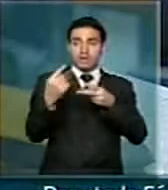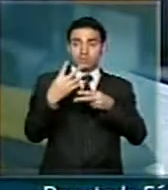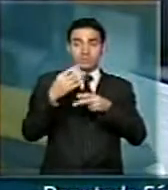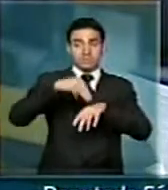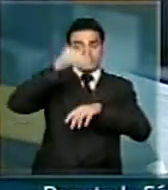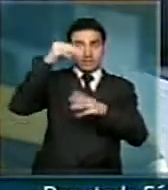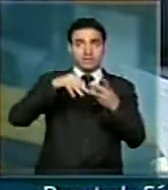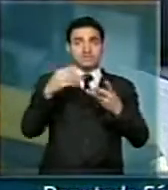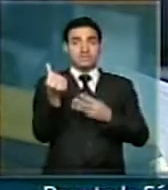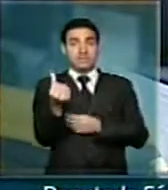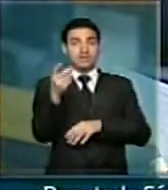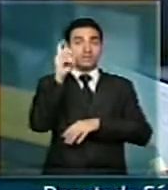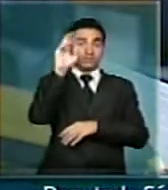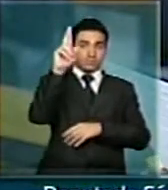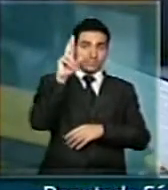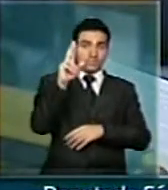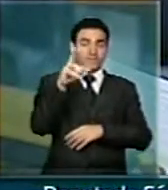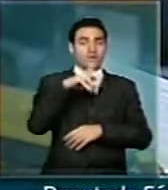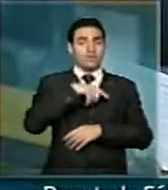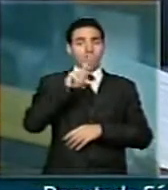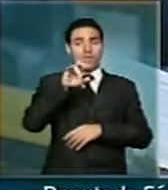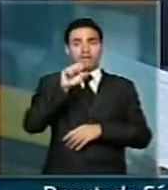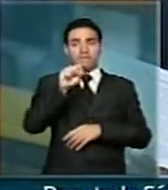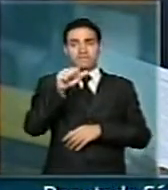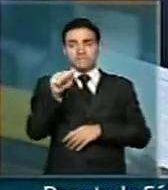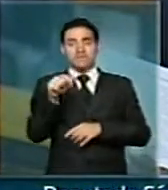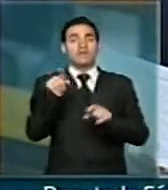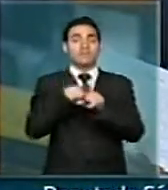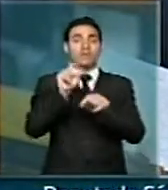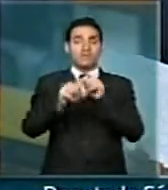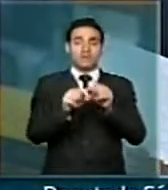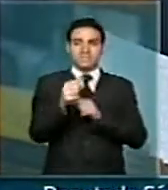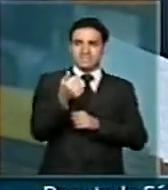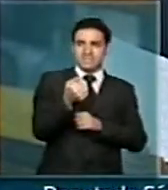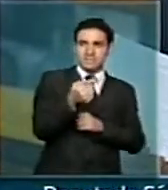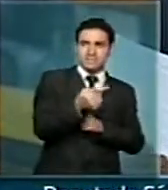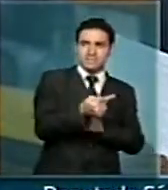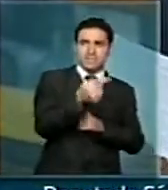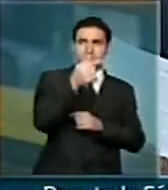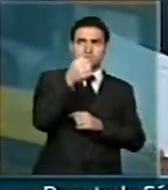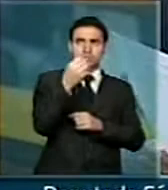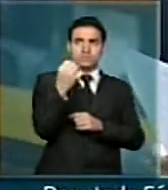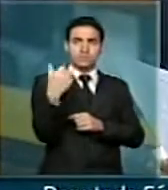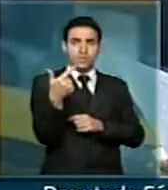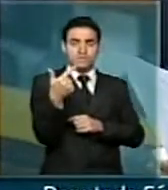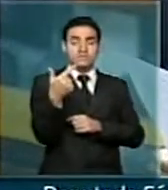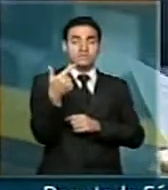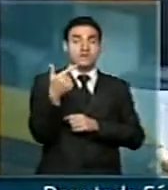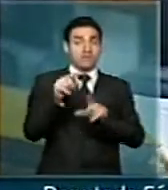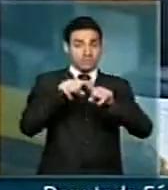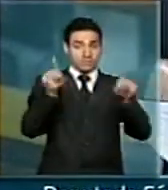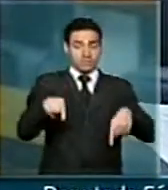de doutorado. Atuam na UF 702 funcionários, quase 8 mil